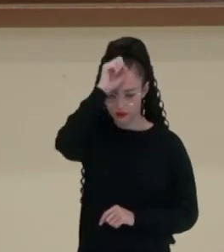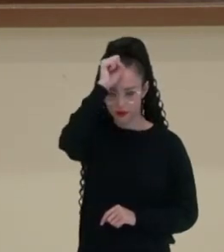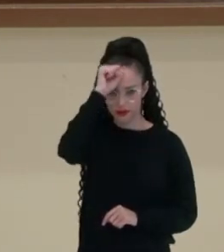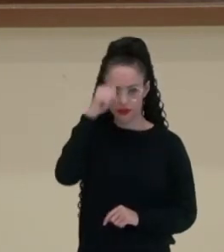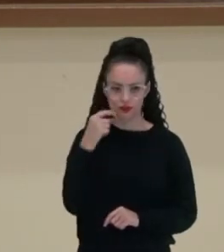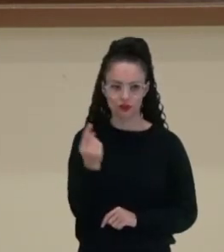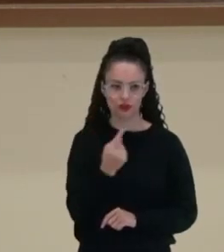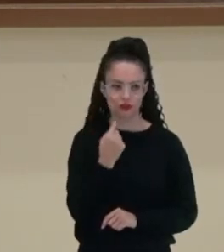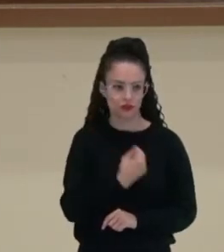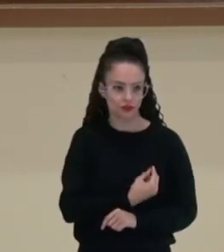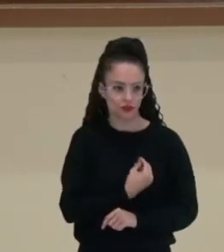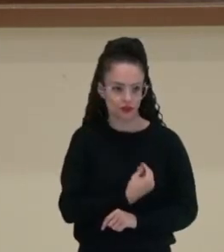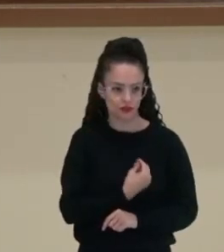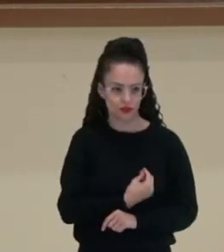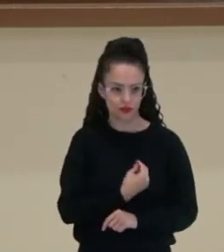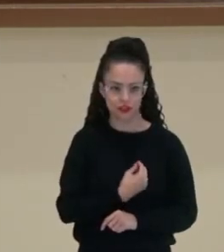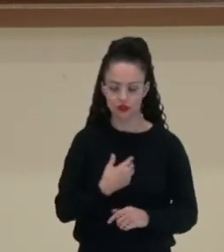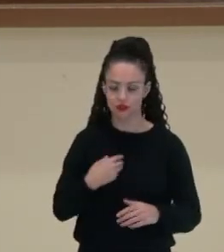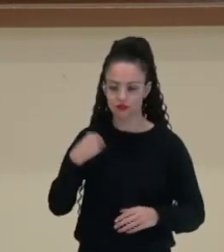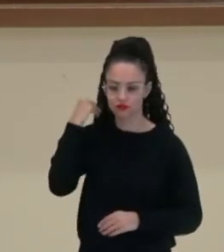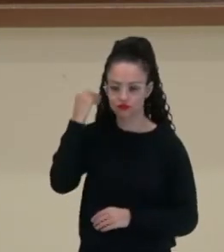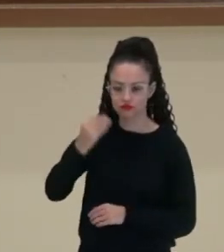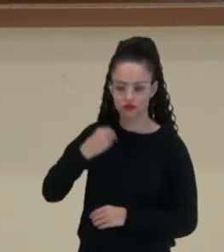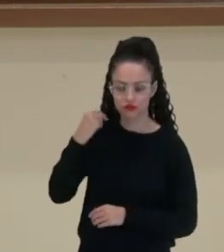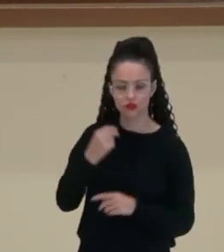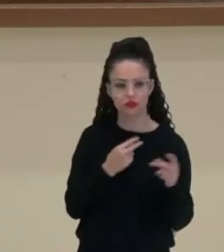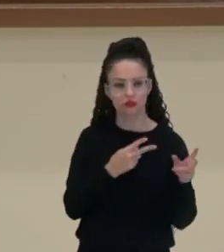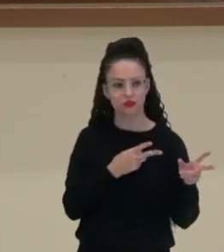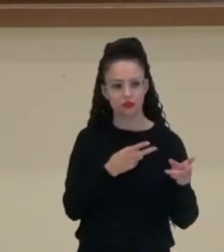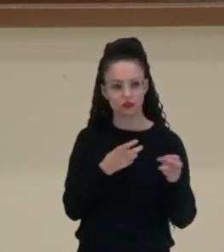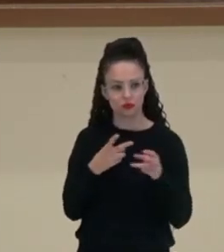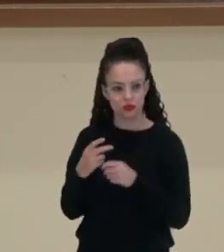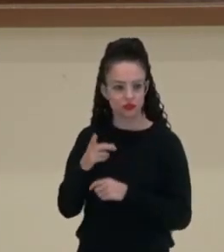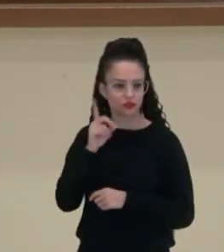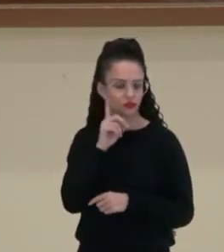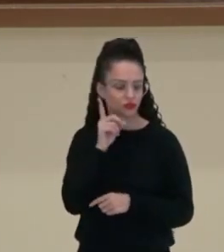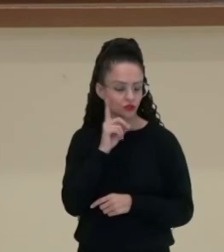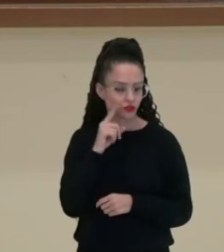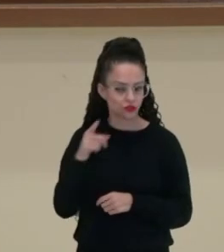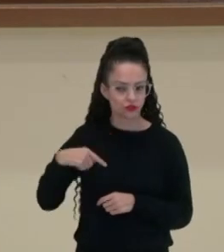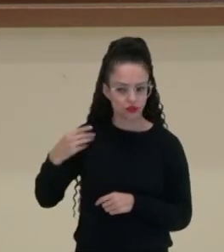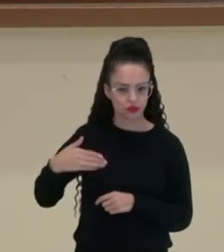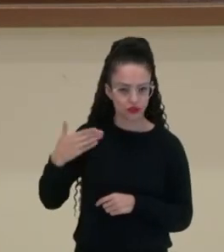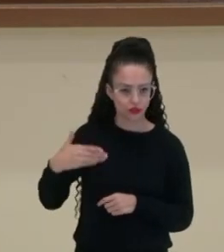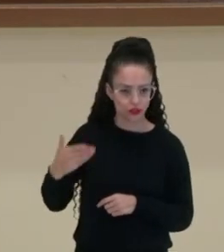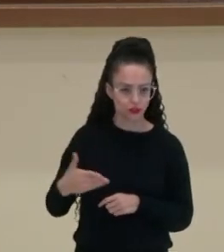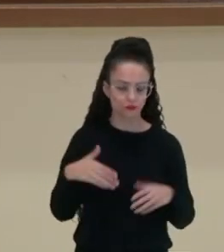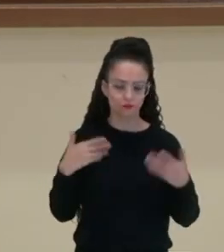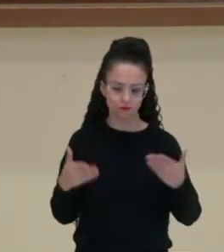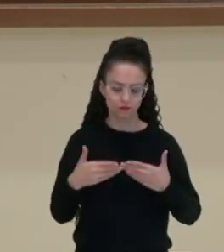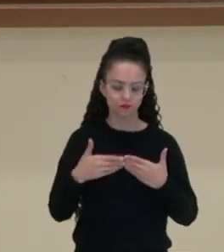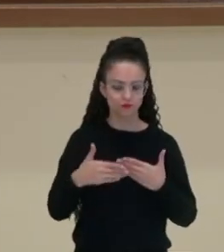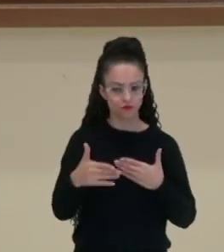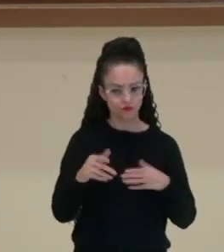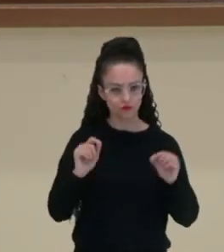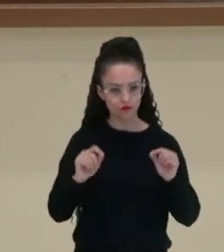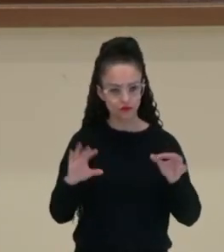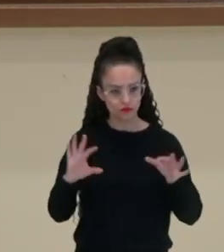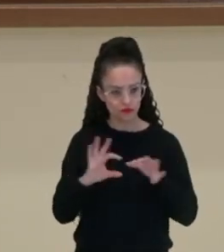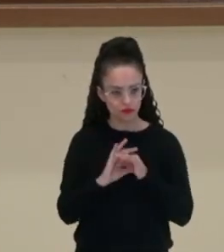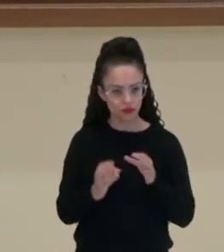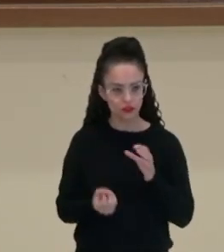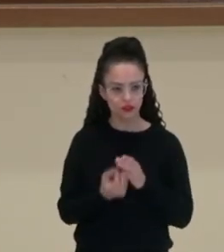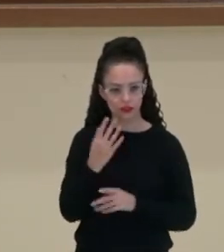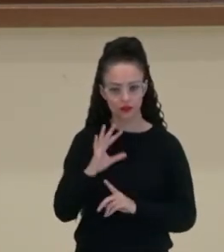aprenderam com a vida, né, o seu vivenciar, observar o seu dia a dia, o seu cotidiano, e a partir disso criam suas